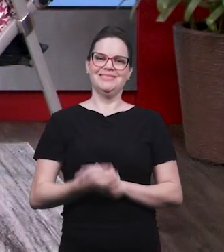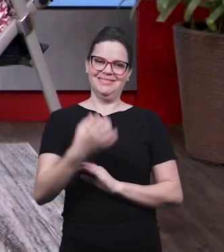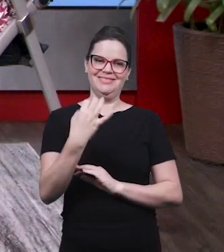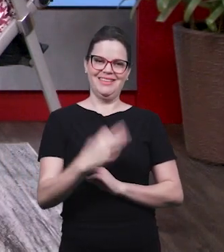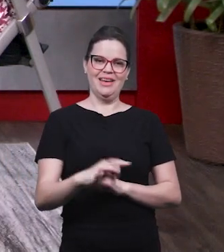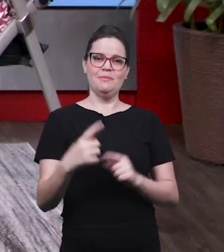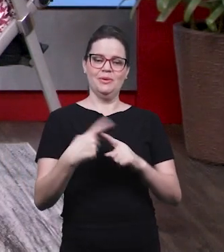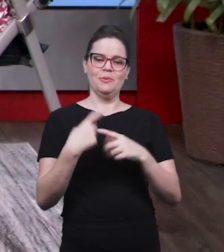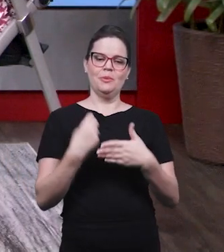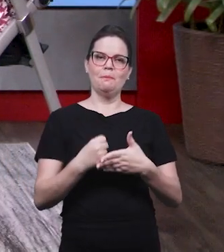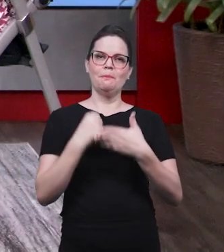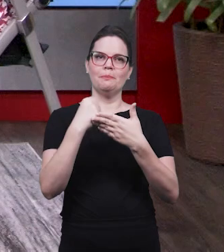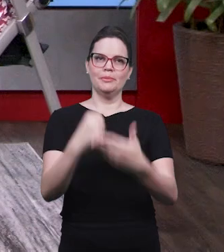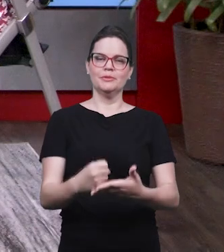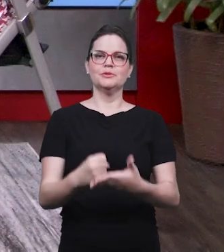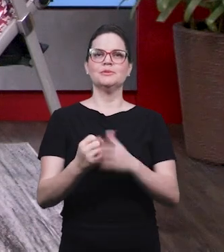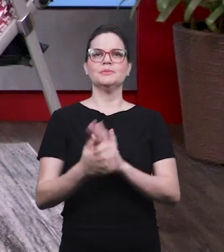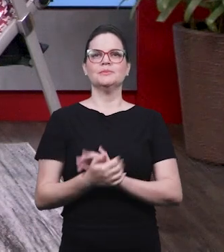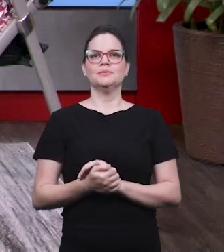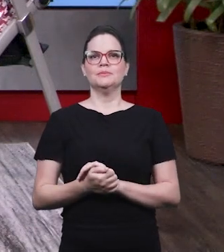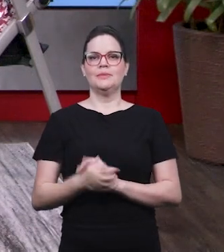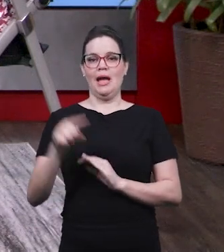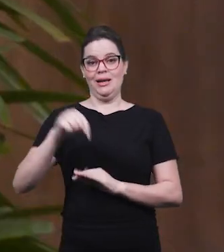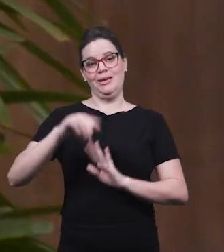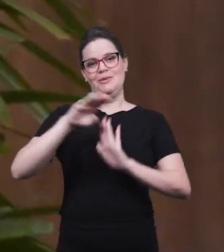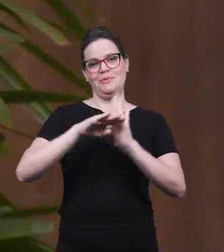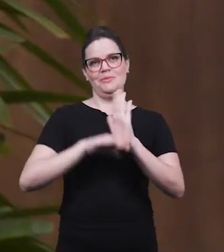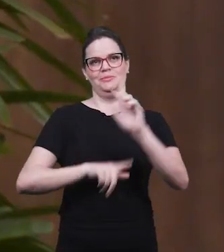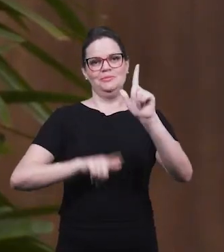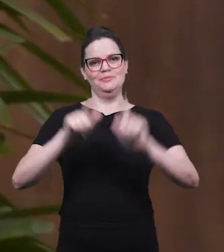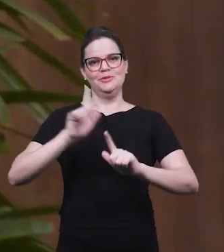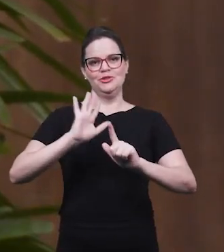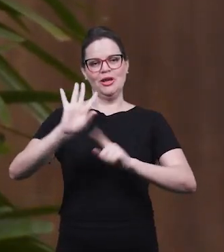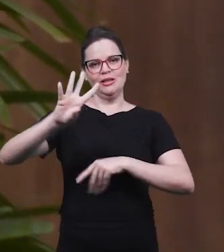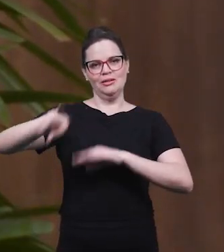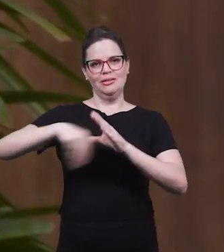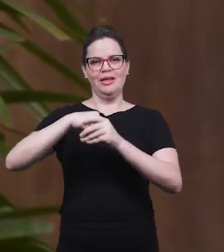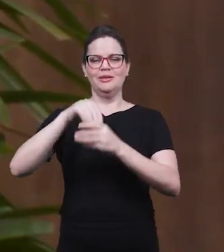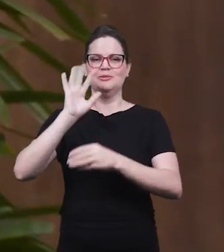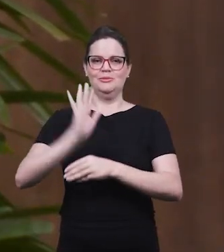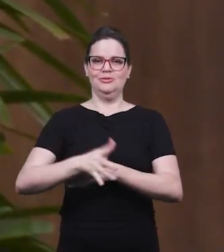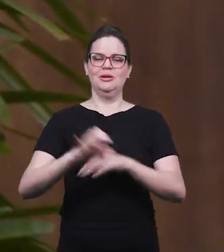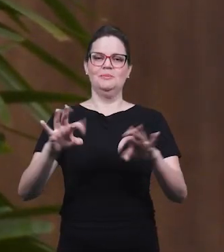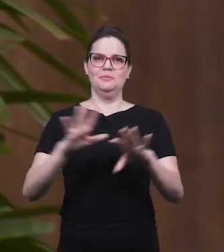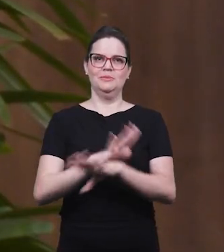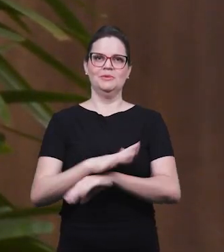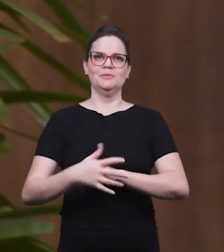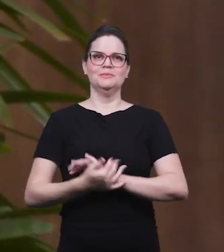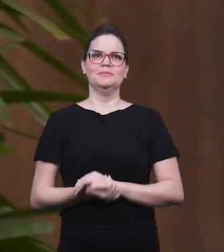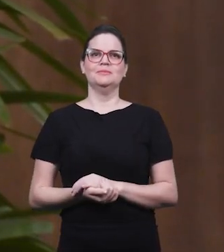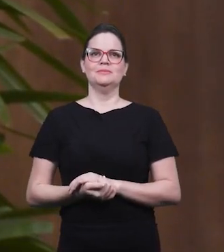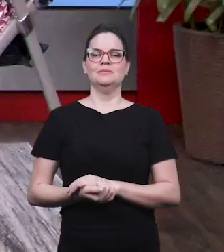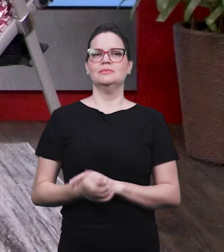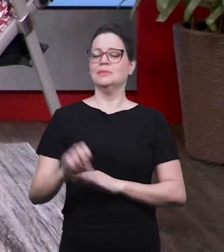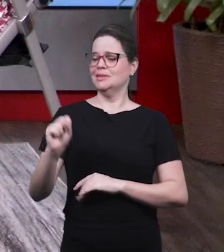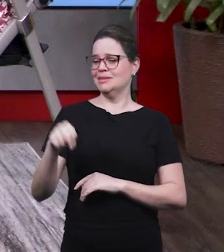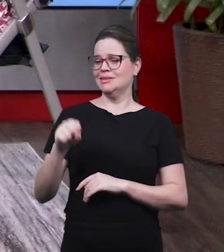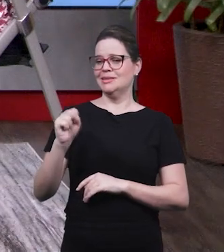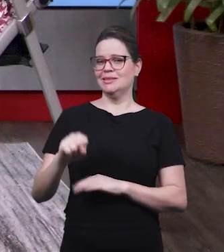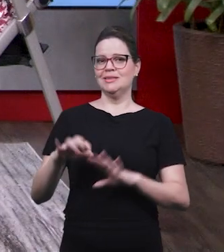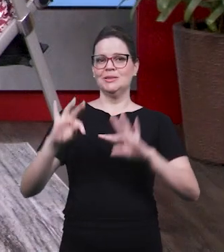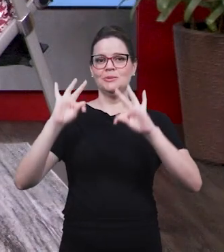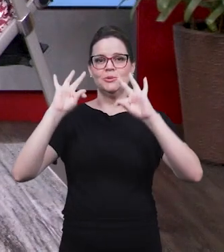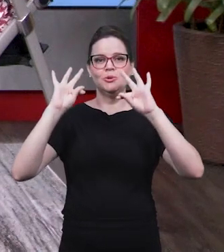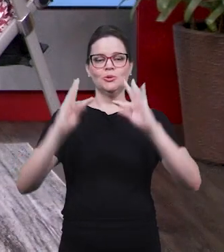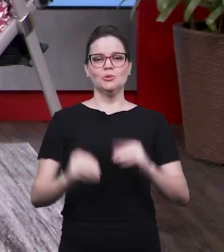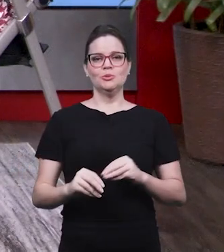Esse apoio, por exemplo, esse programa aqui já faz parte disso, né? Sim. Então, além de todos esses